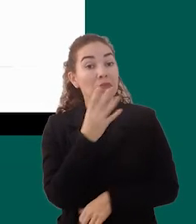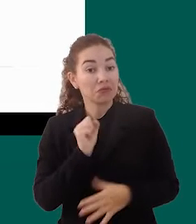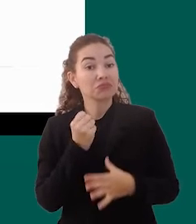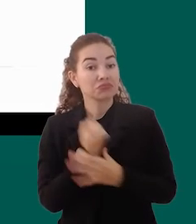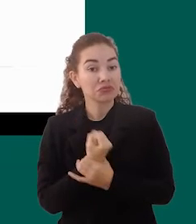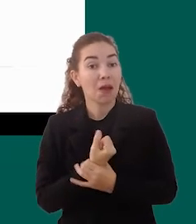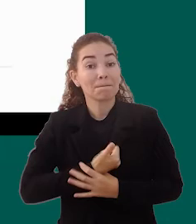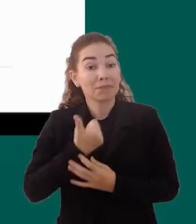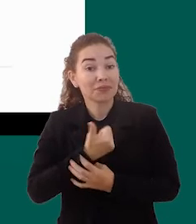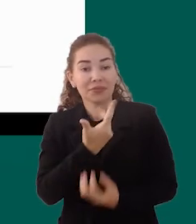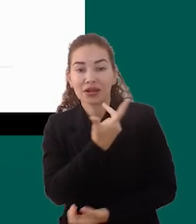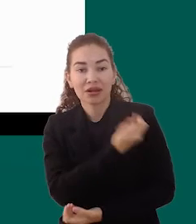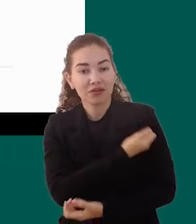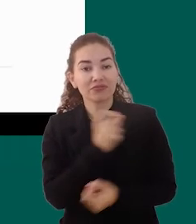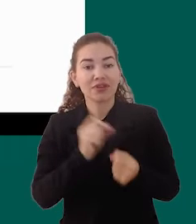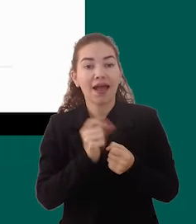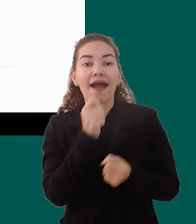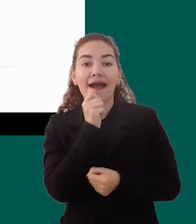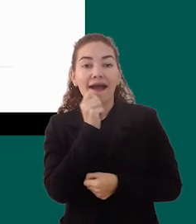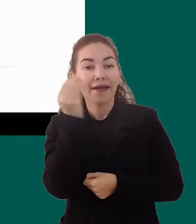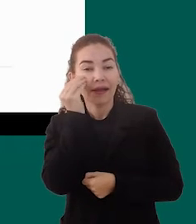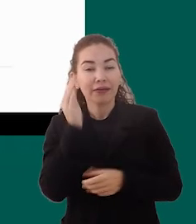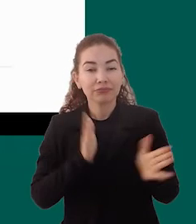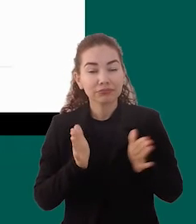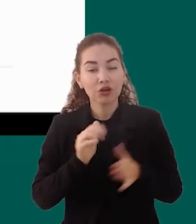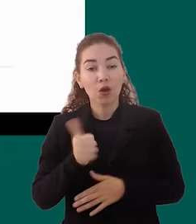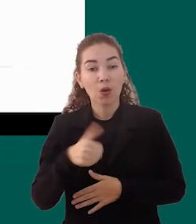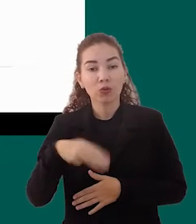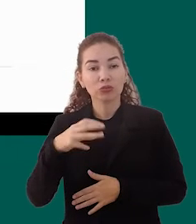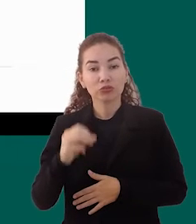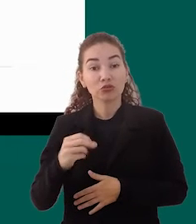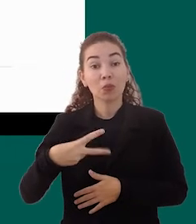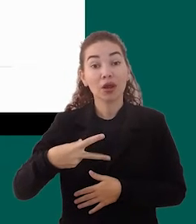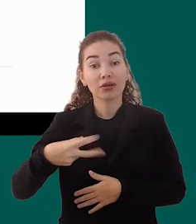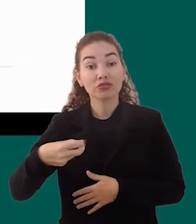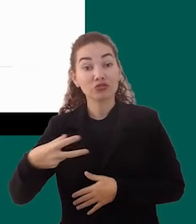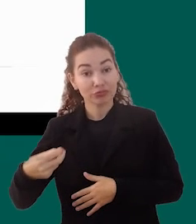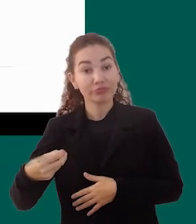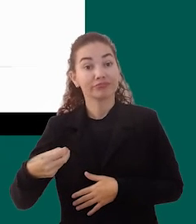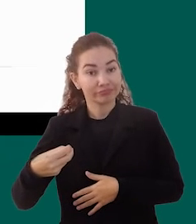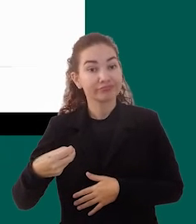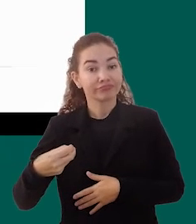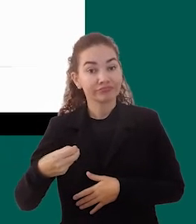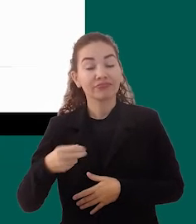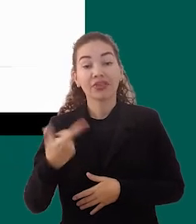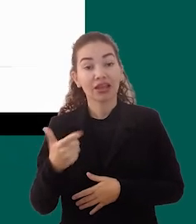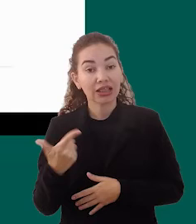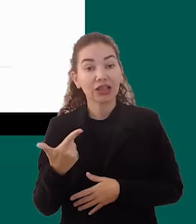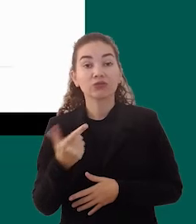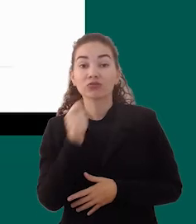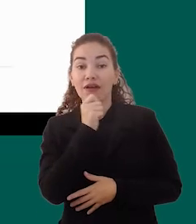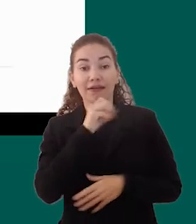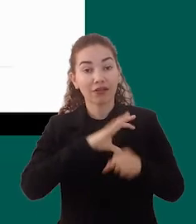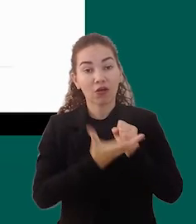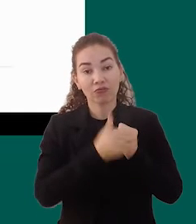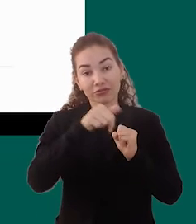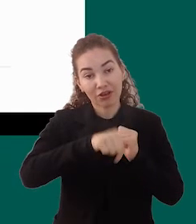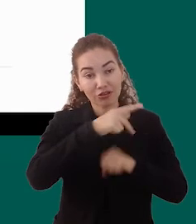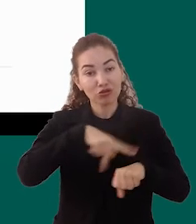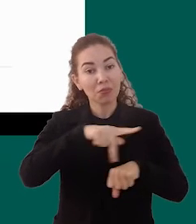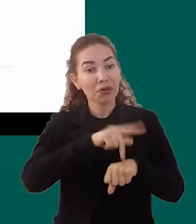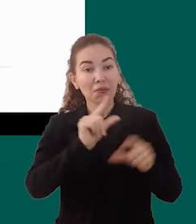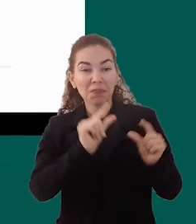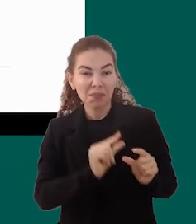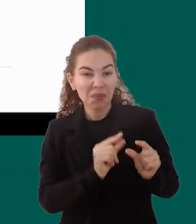aplicada em seres humanos, ainda em protocolo experimental, foi em 11 de março, já em março de 2020. A gente quase não tinha Covid aqui no nosso país, né, que